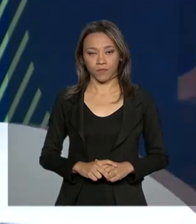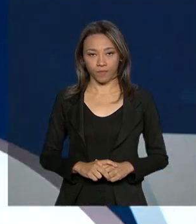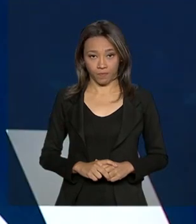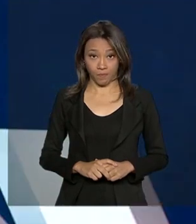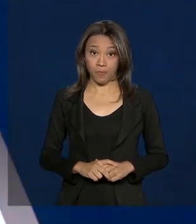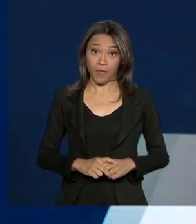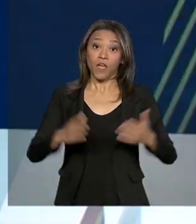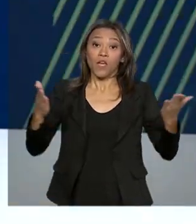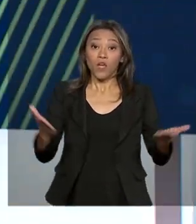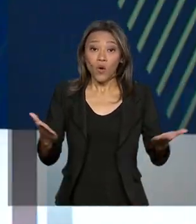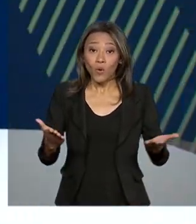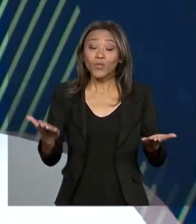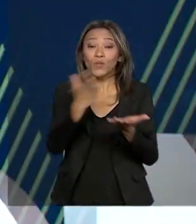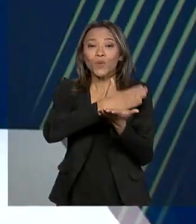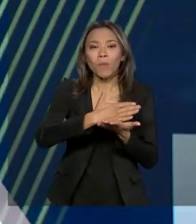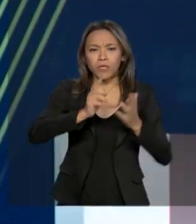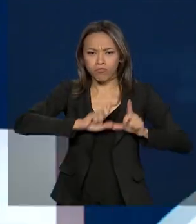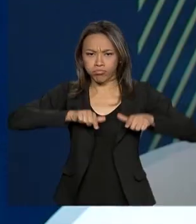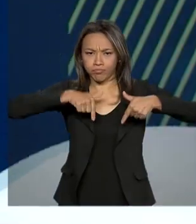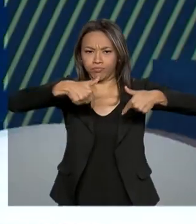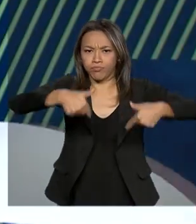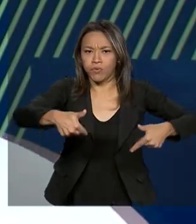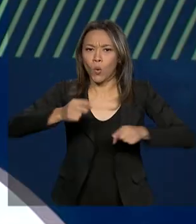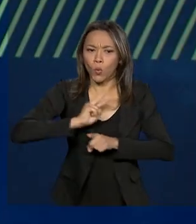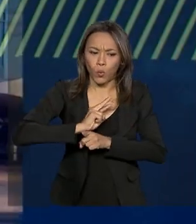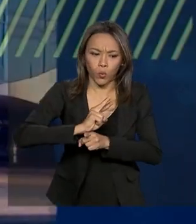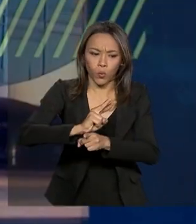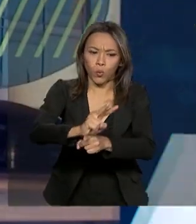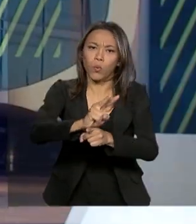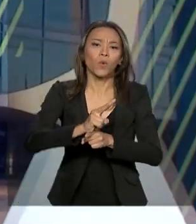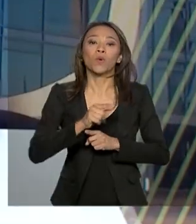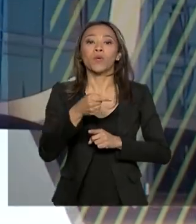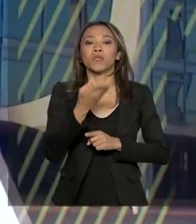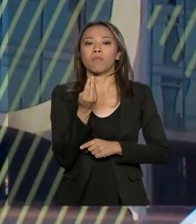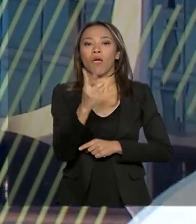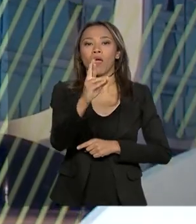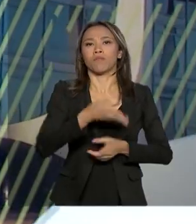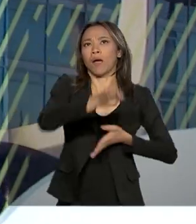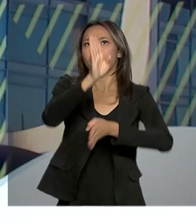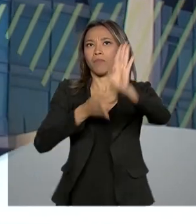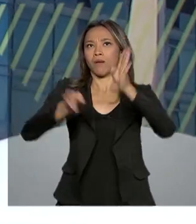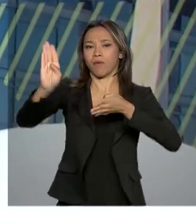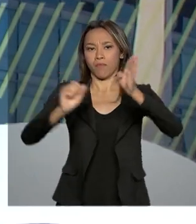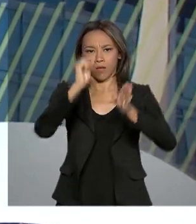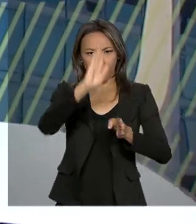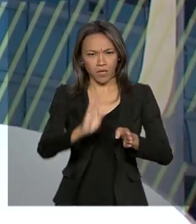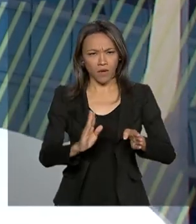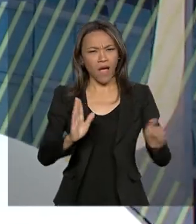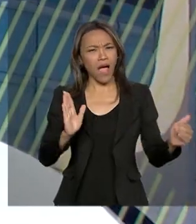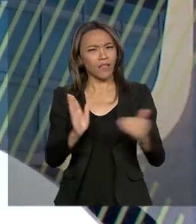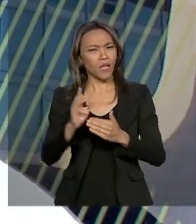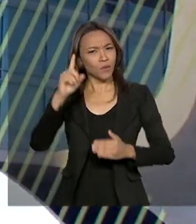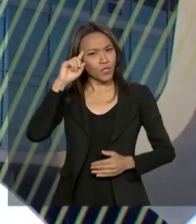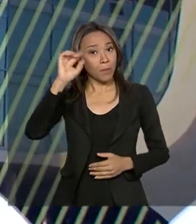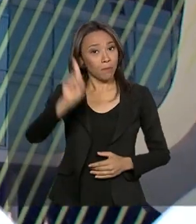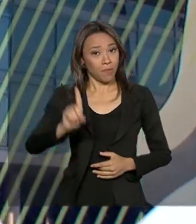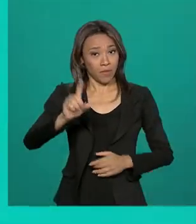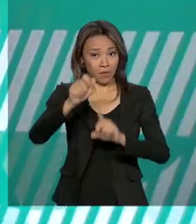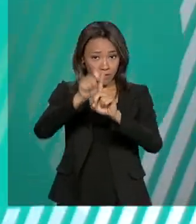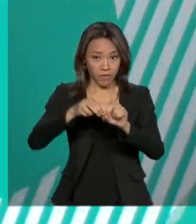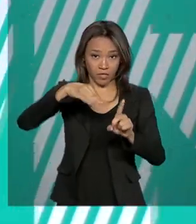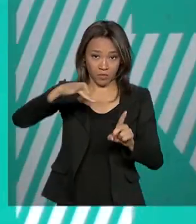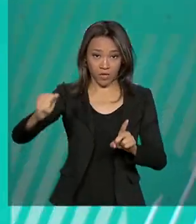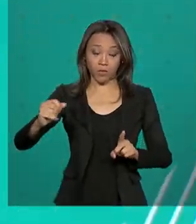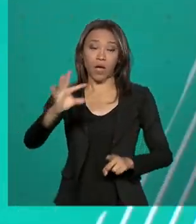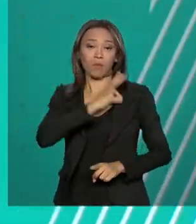E começa hoje a operação Rodovida nas estradas que cortam o Brasil. Até o dia 1º de março, a Polícia Rodoviária